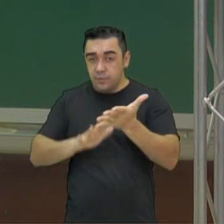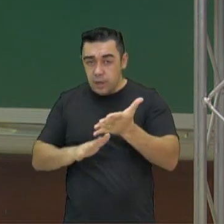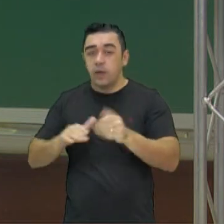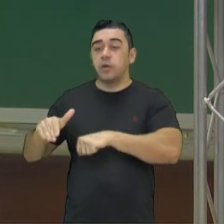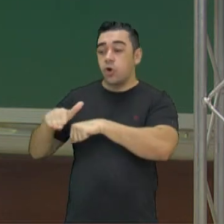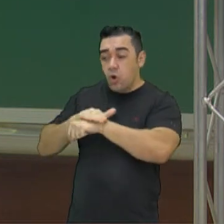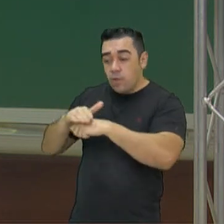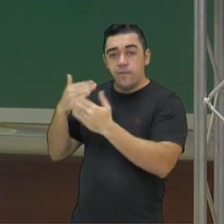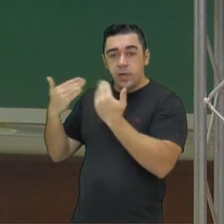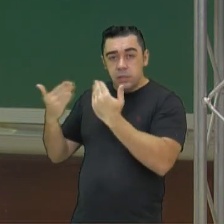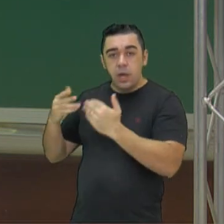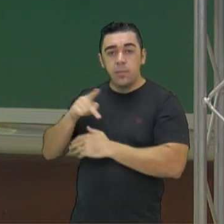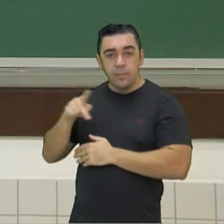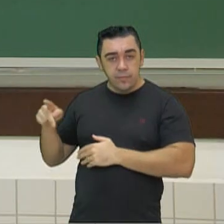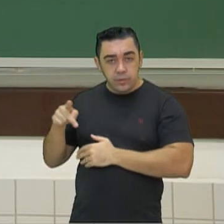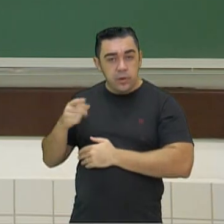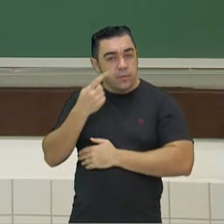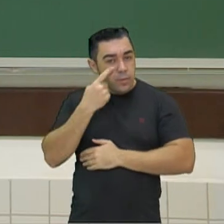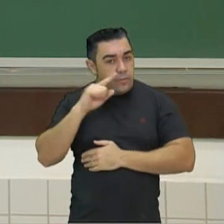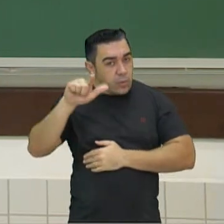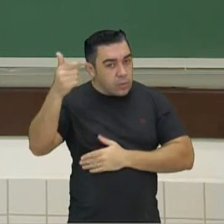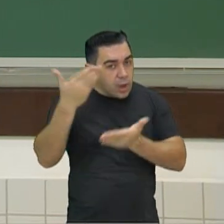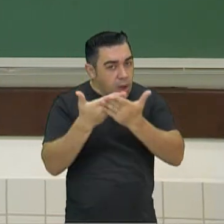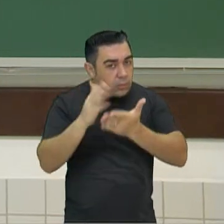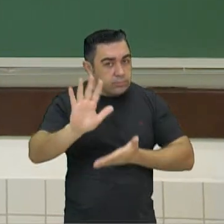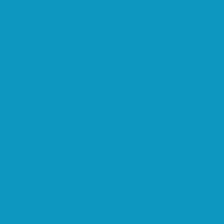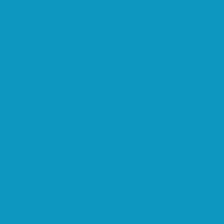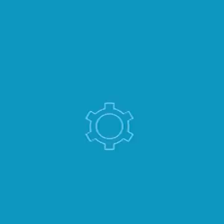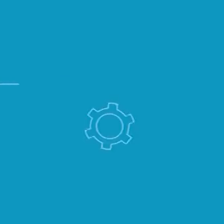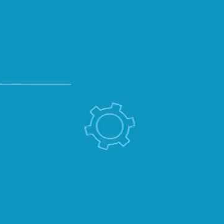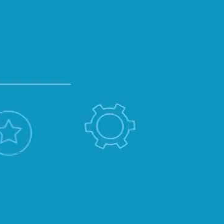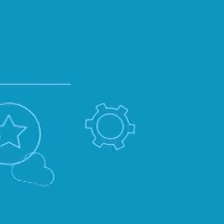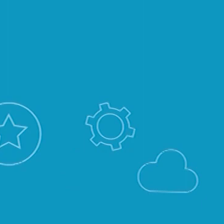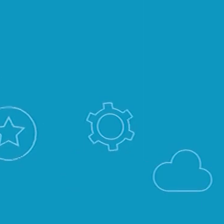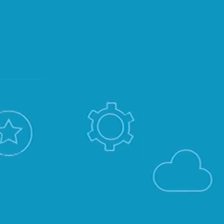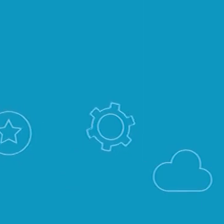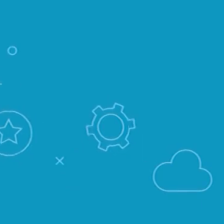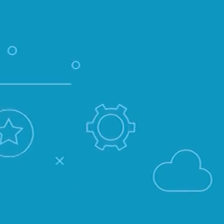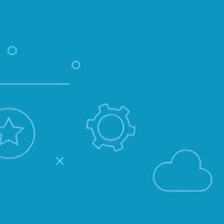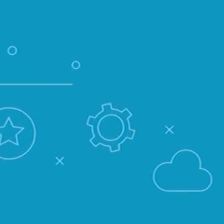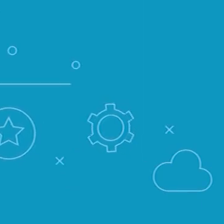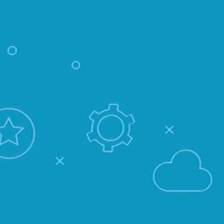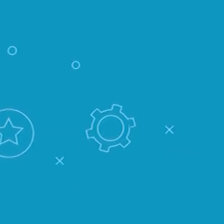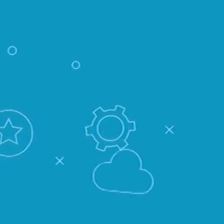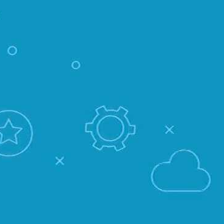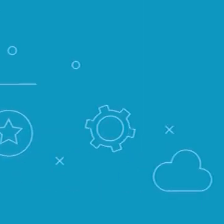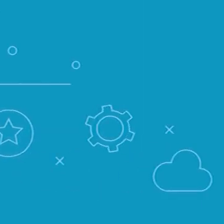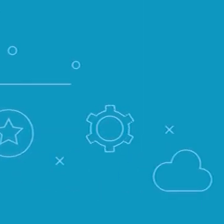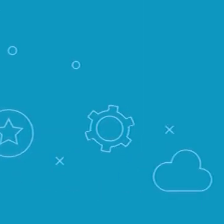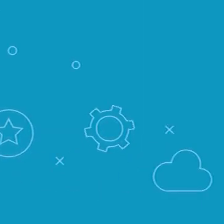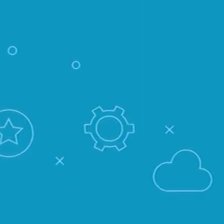conversar com o seu professor pelo mural. A gente se vê na próxima aula.